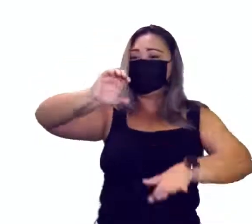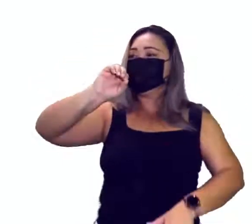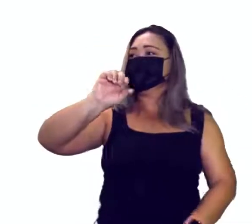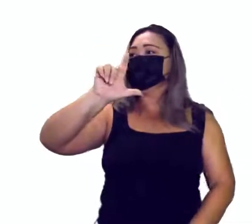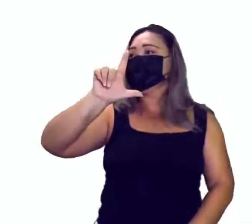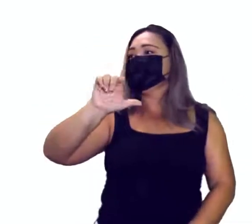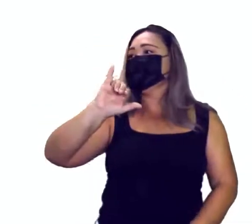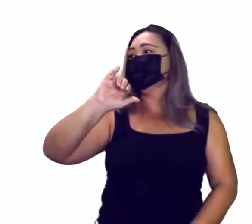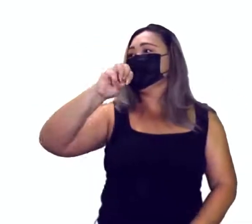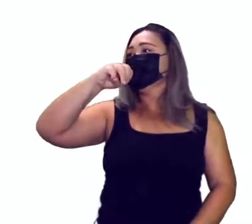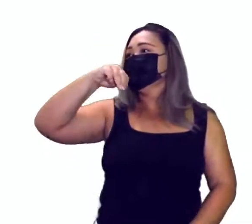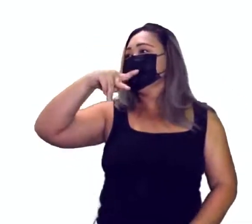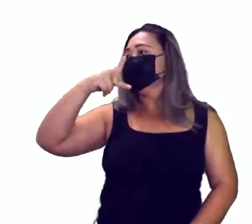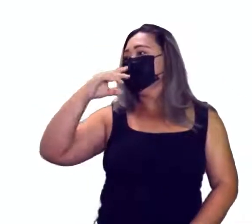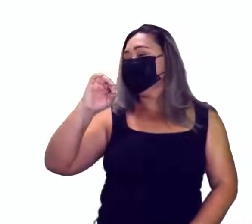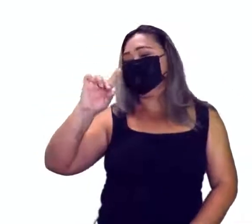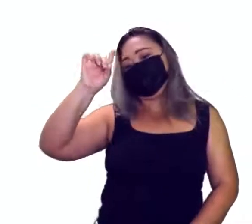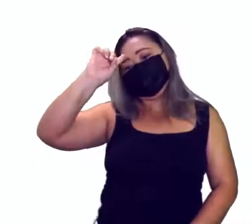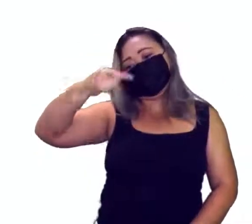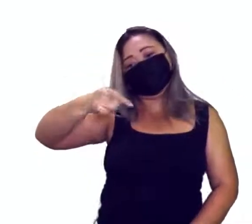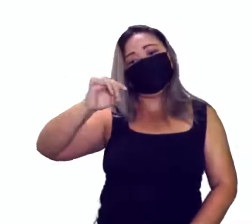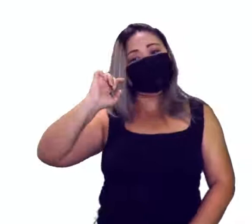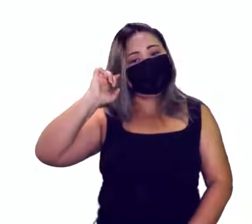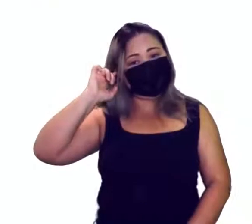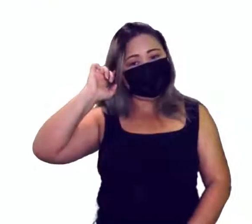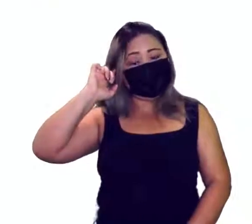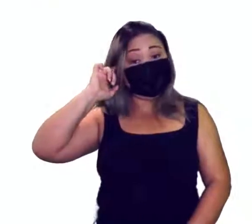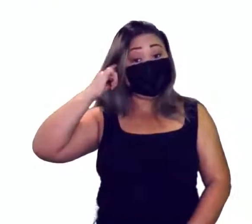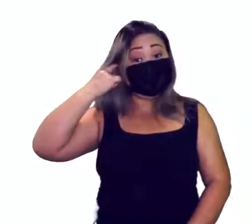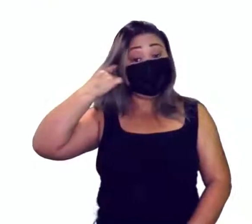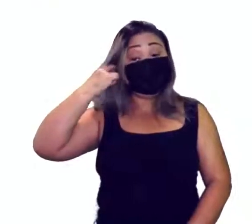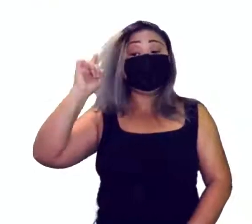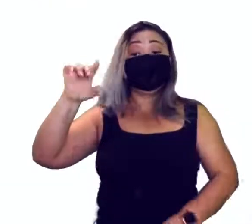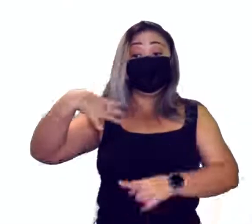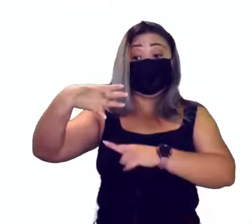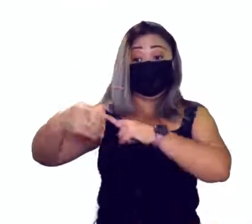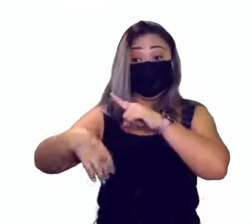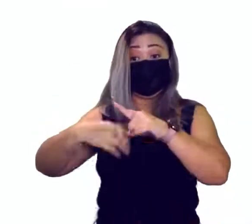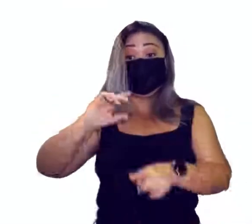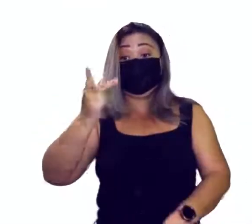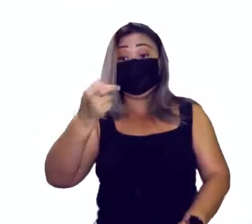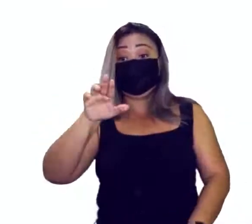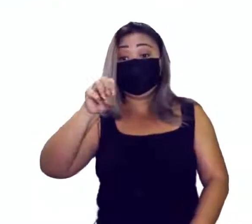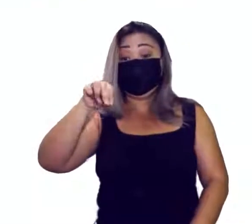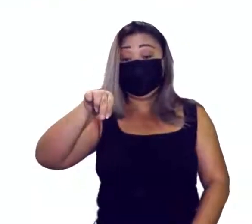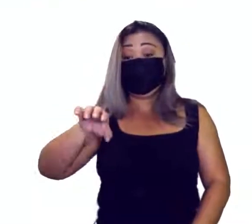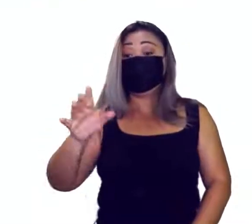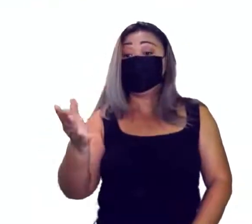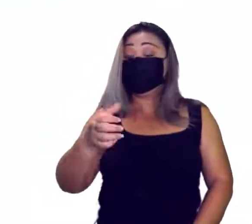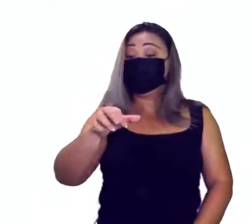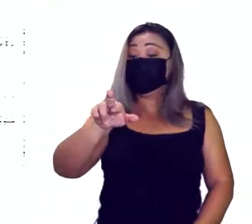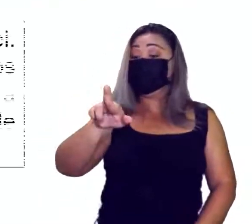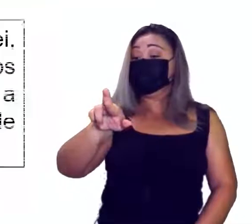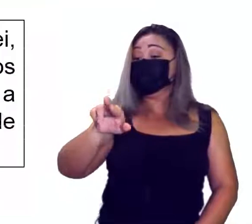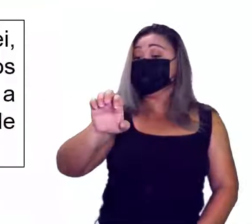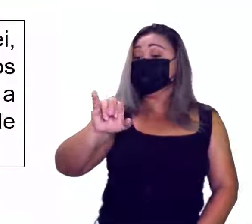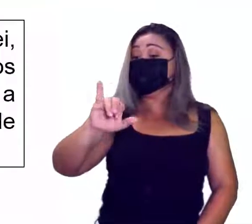habitavam. Ele que mandava lá. Era filho de Cronos e Reia, né?